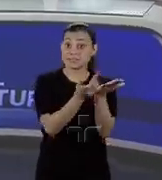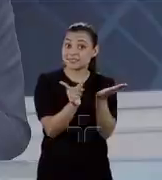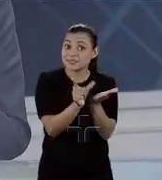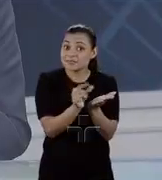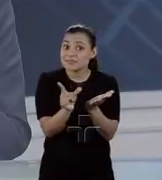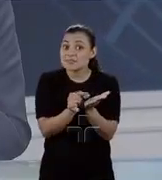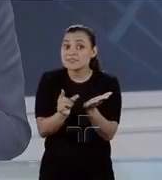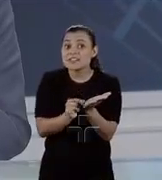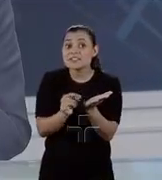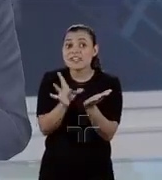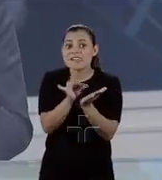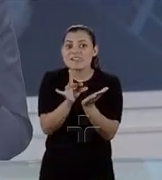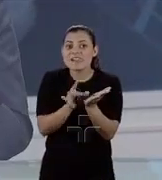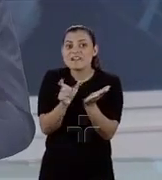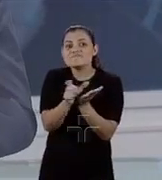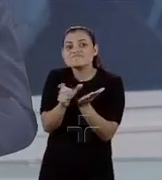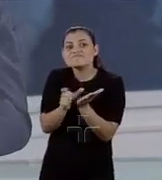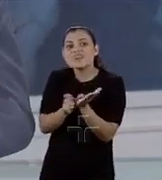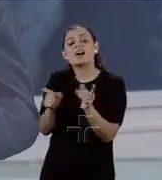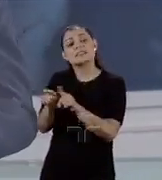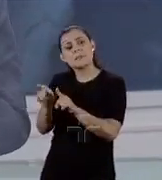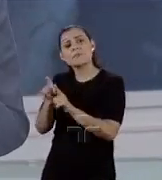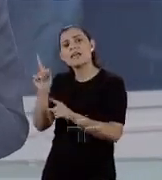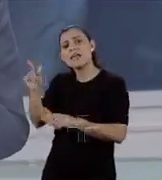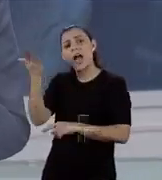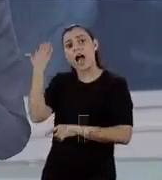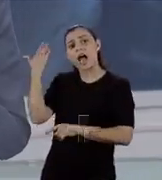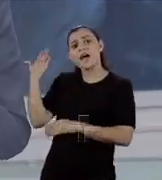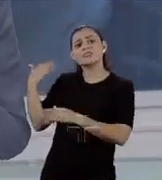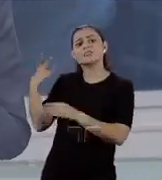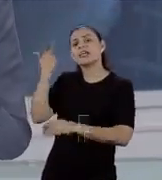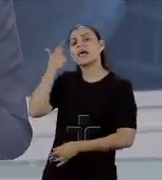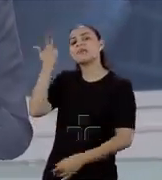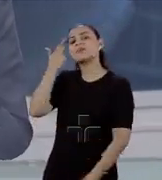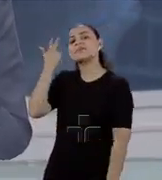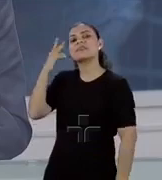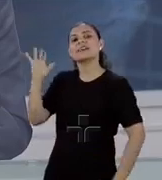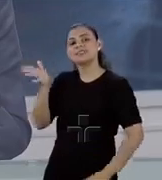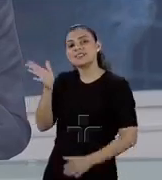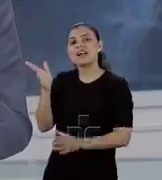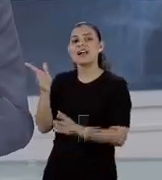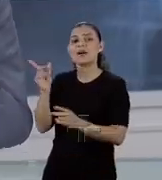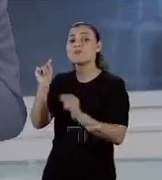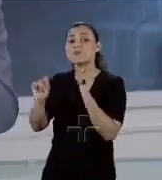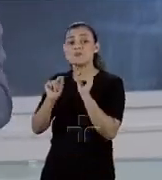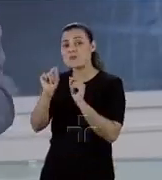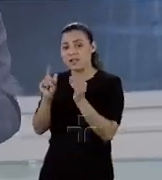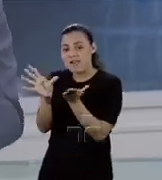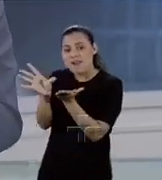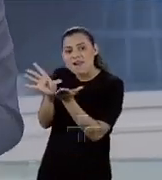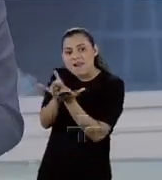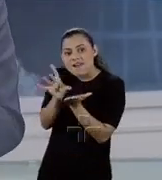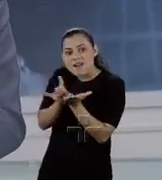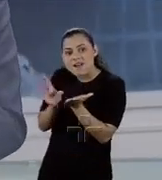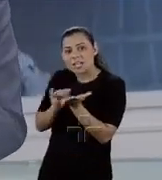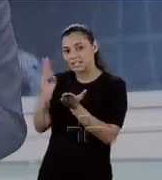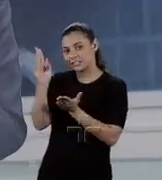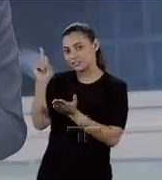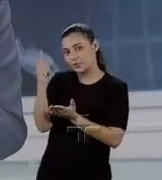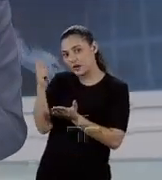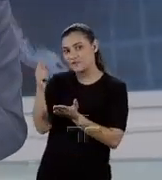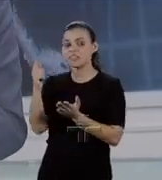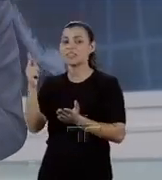estudava ao mesmo tempo, né? No meu tempo era comum, figurinhas com dados geográficos, com história, É